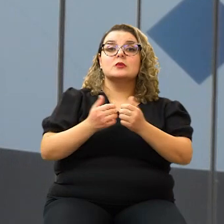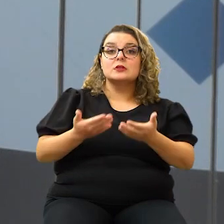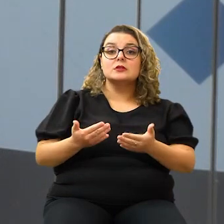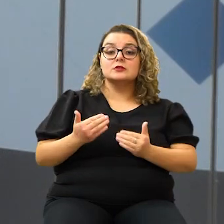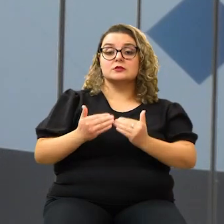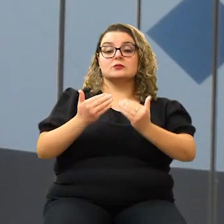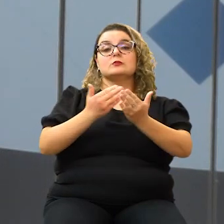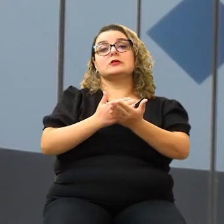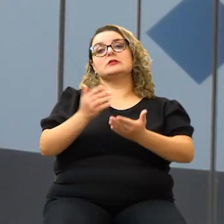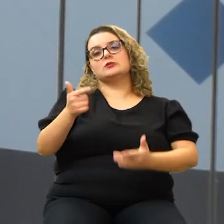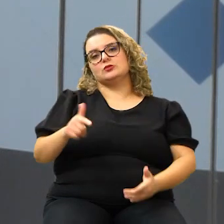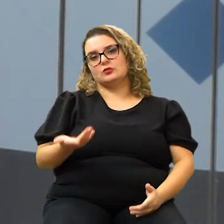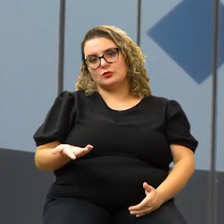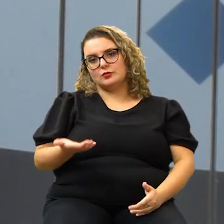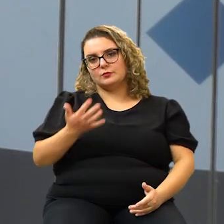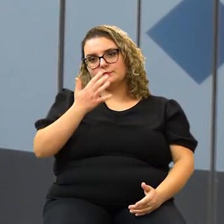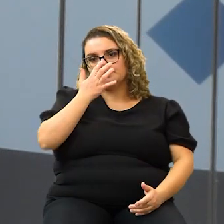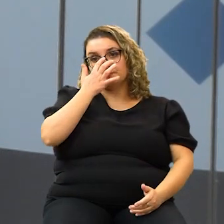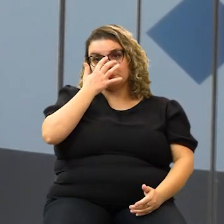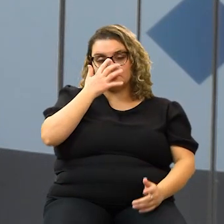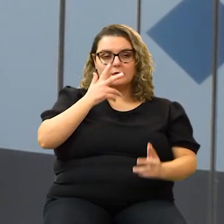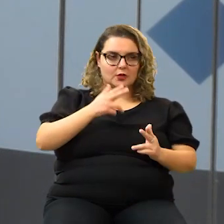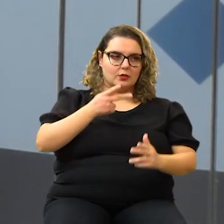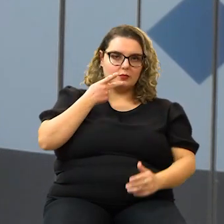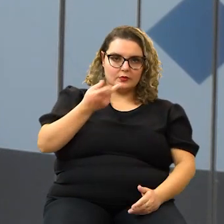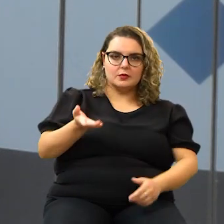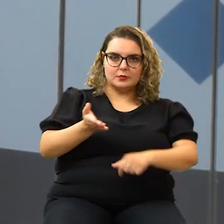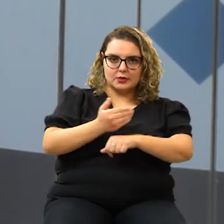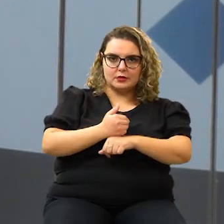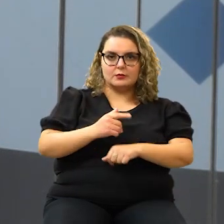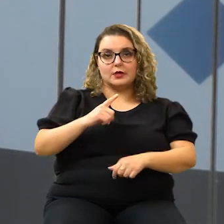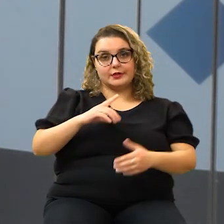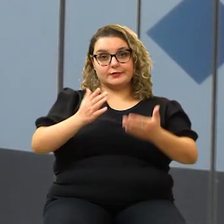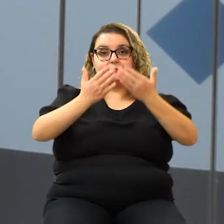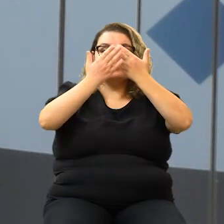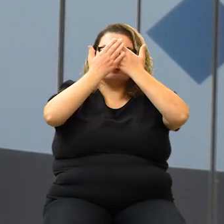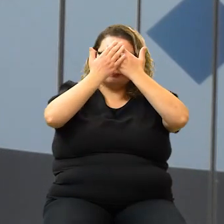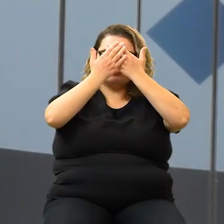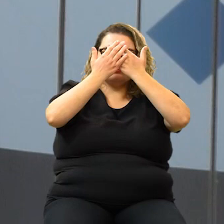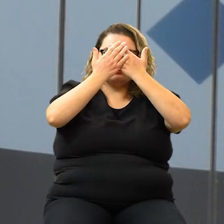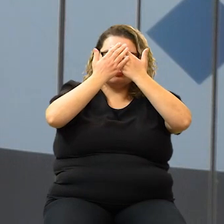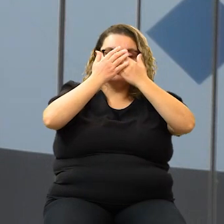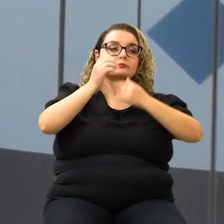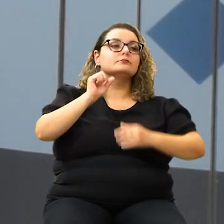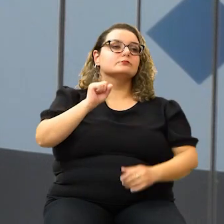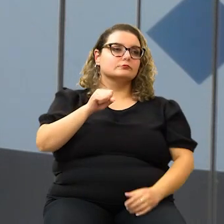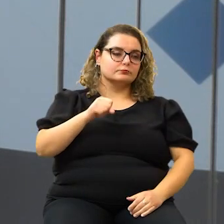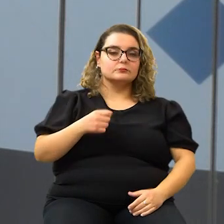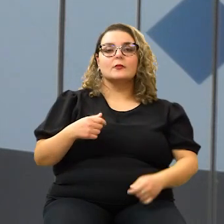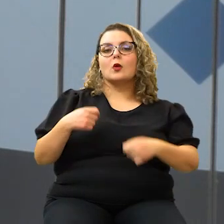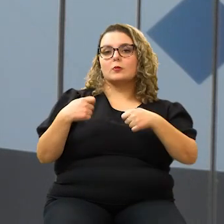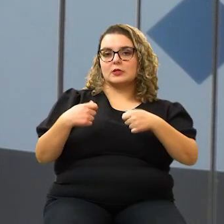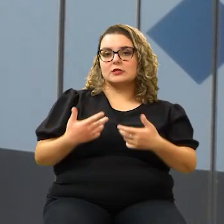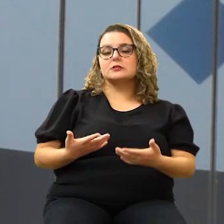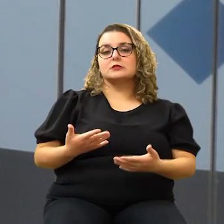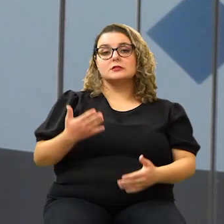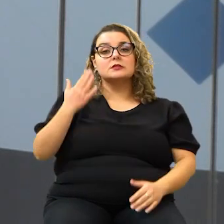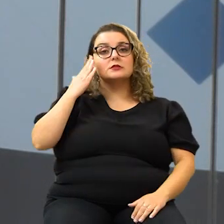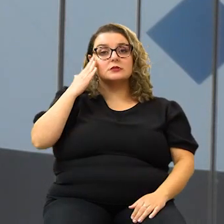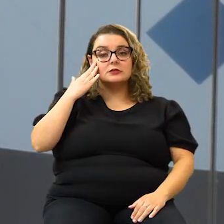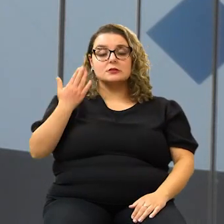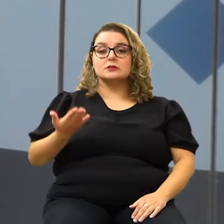né? E aí, como a gente falou antes, né, tem o negacionismo, né? Então, a gente precisa entender que determinadas medidas